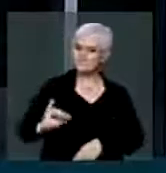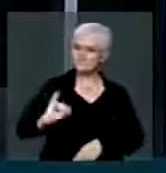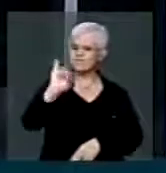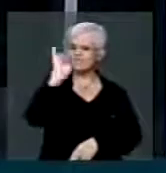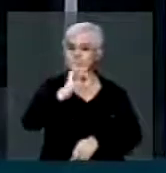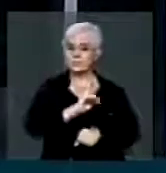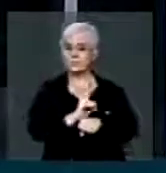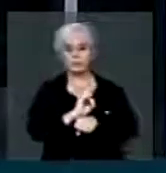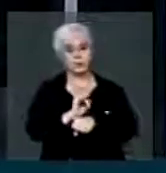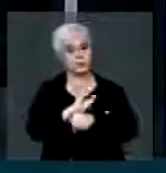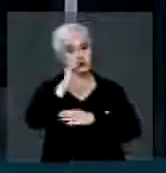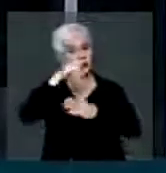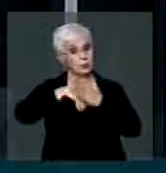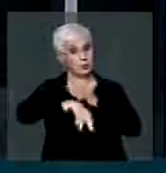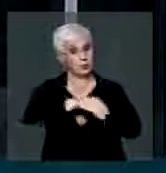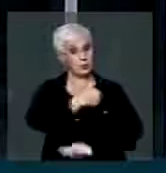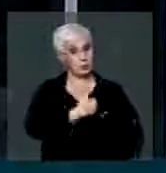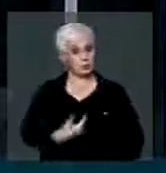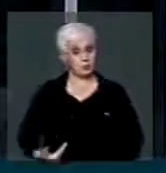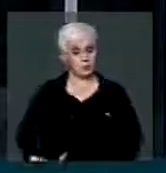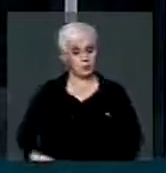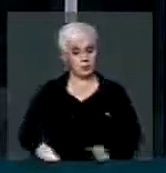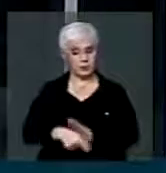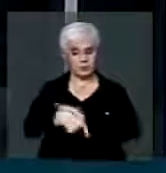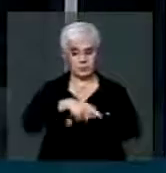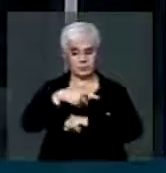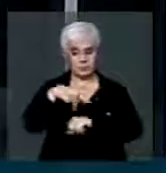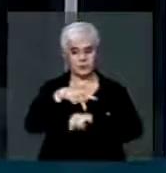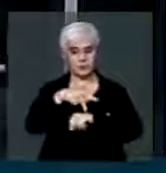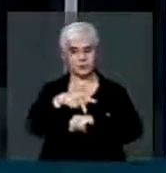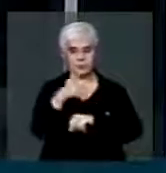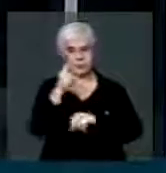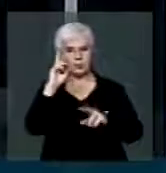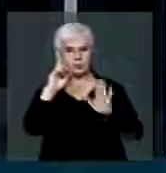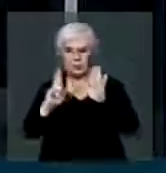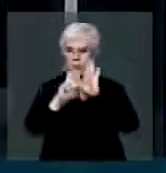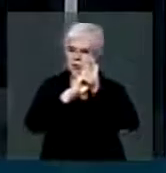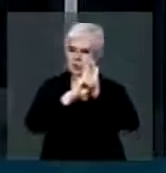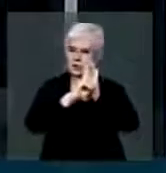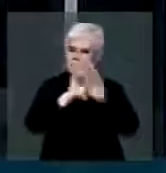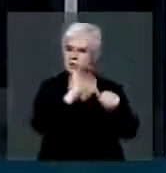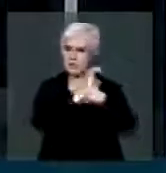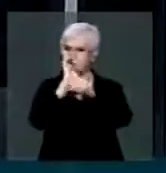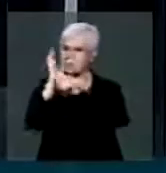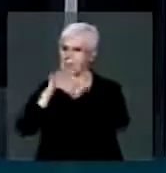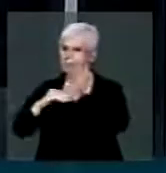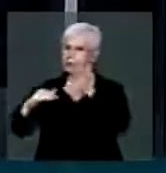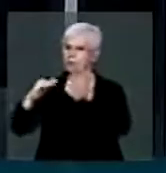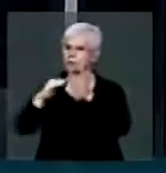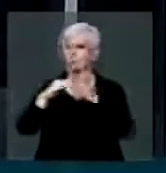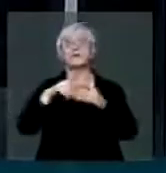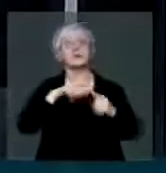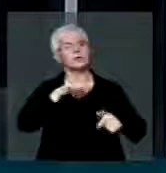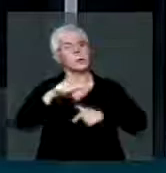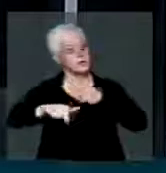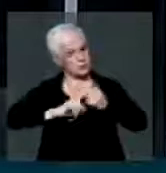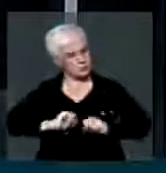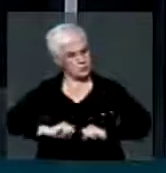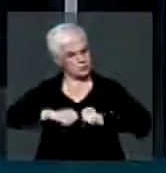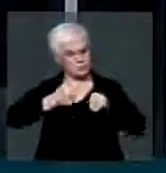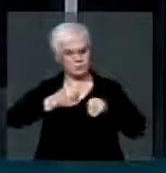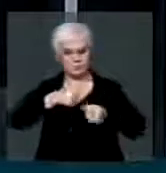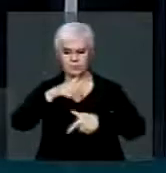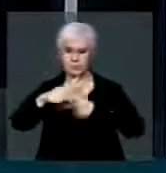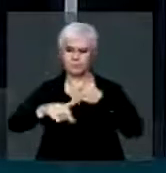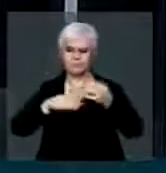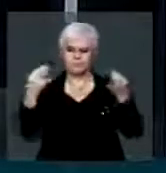do controle interno do país, uma referência para os estados e que tem desenvolvido um